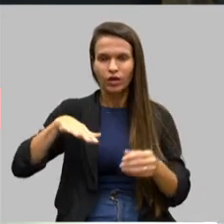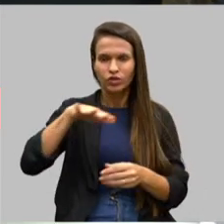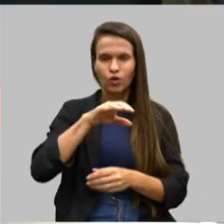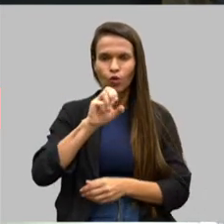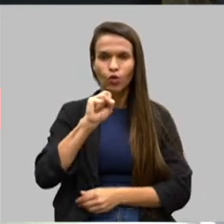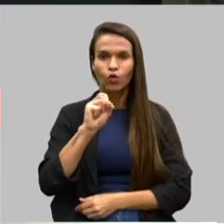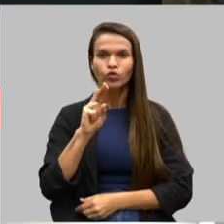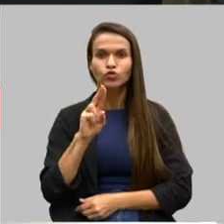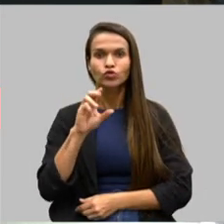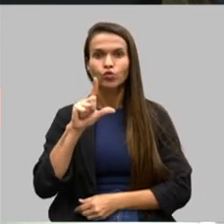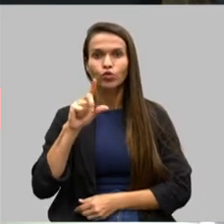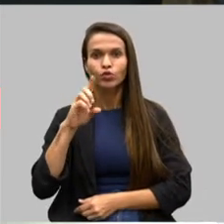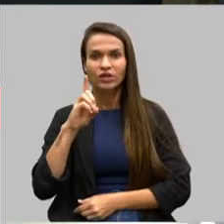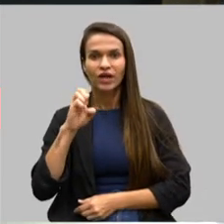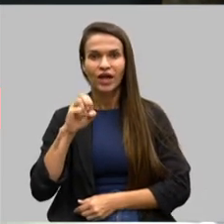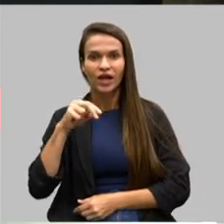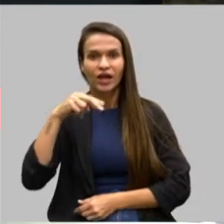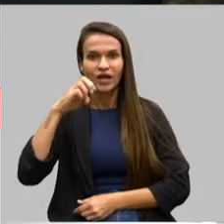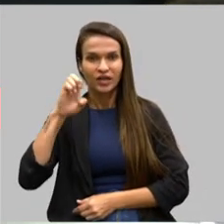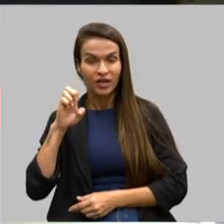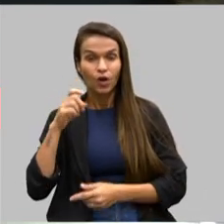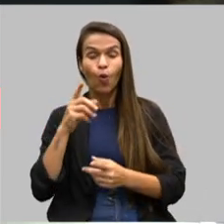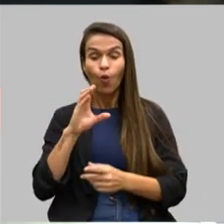aí. O Conab estimou